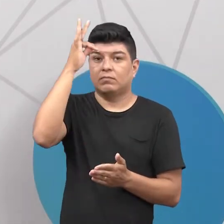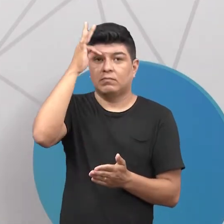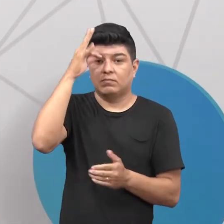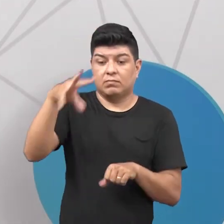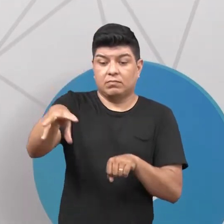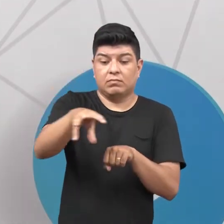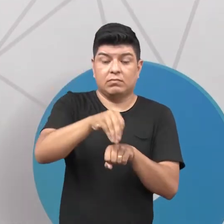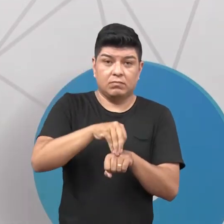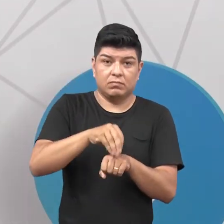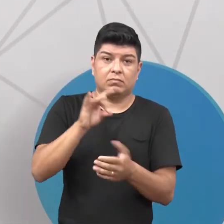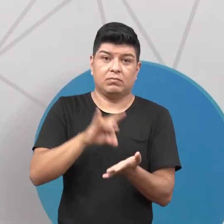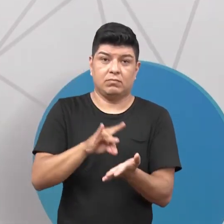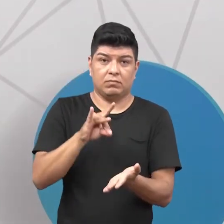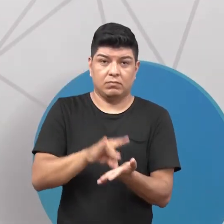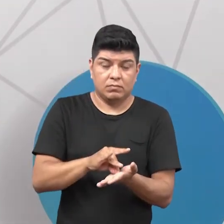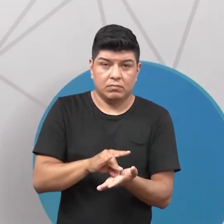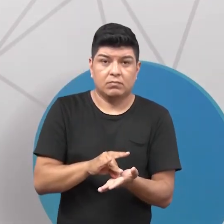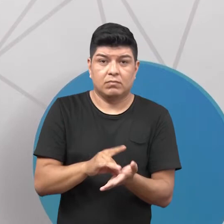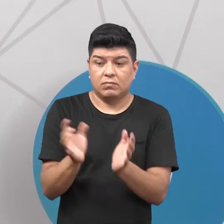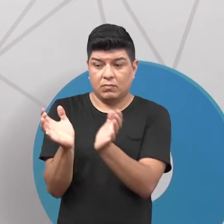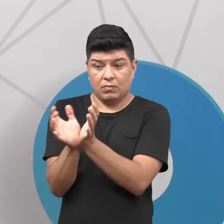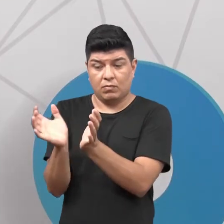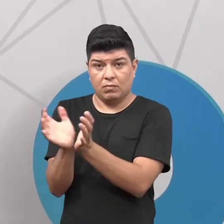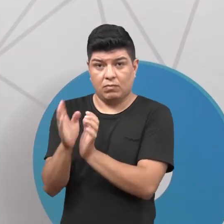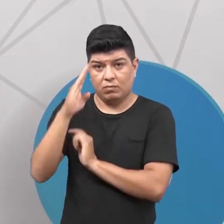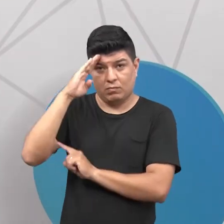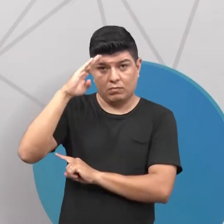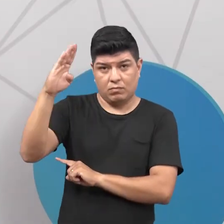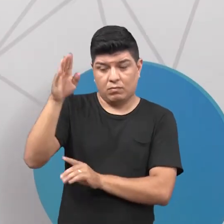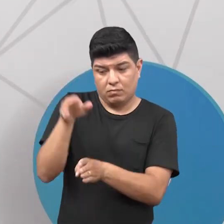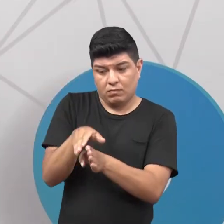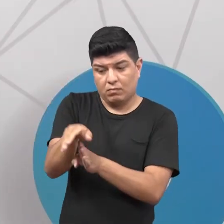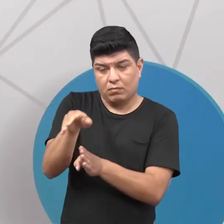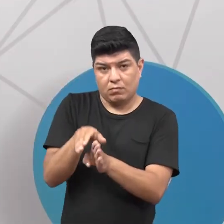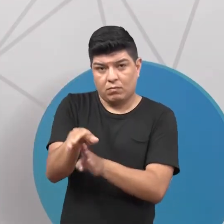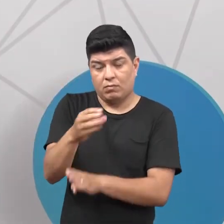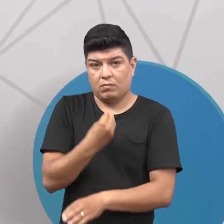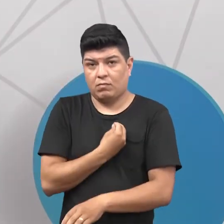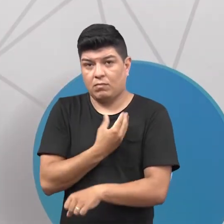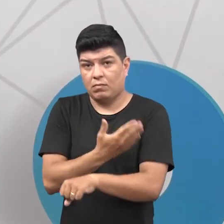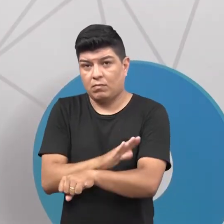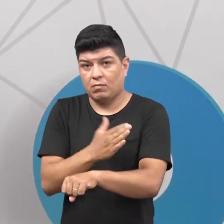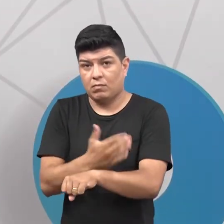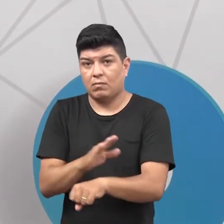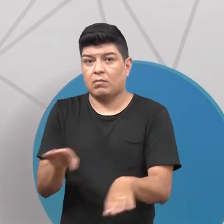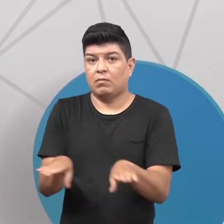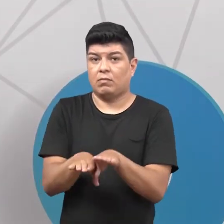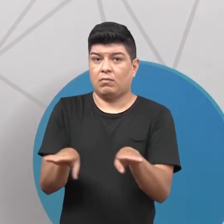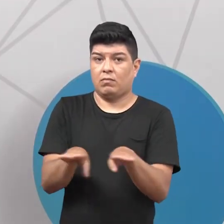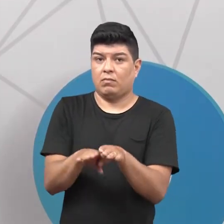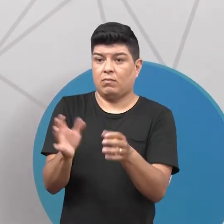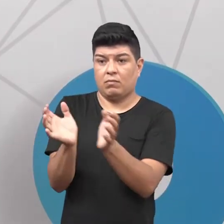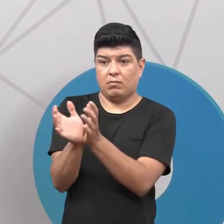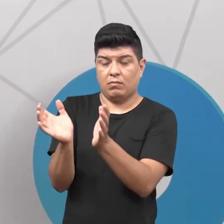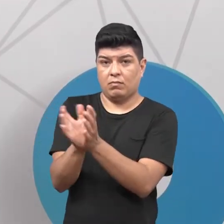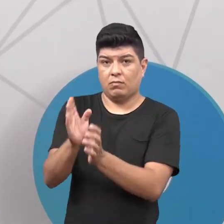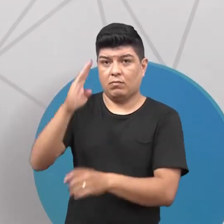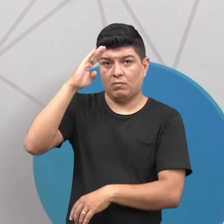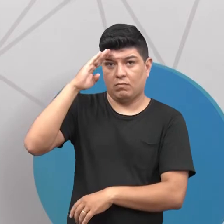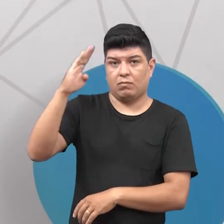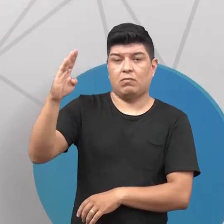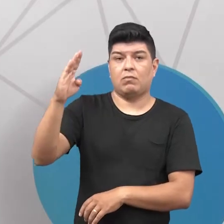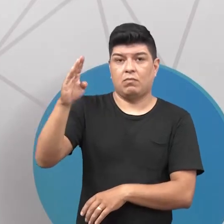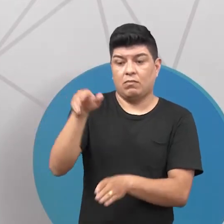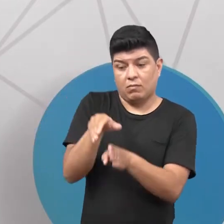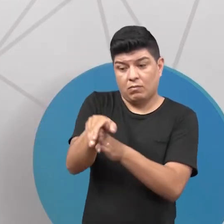o conhecimento da razão, é um conjunto de princípios para orientar a vida prática, mas ela é também um conjunto de princípios